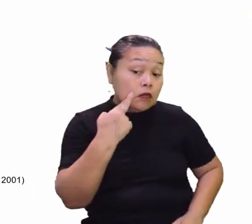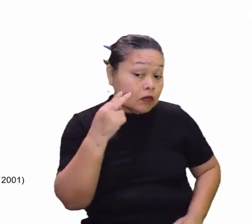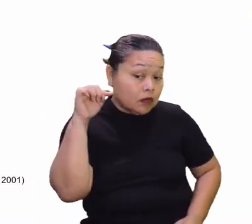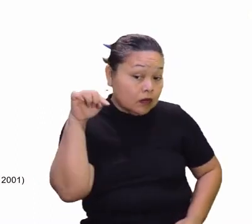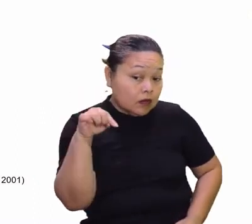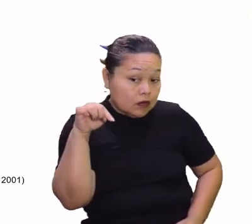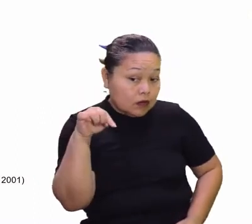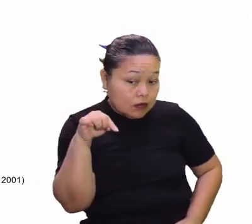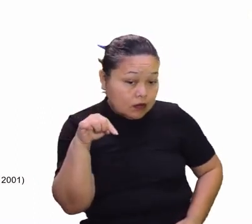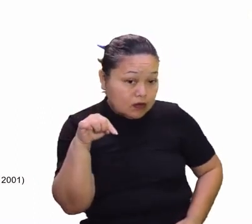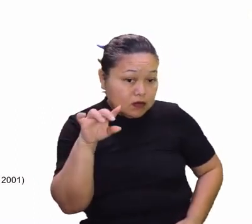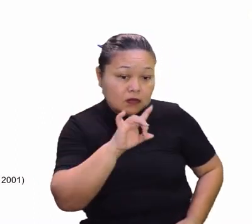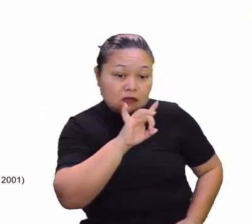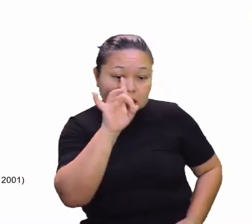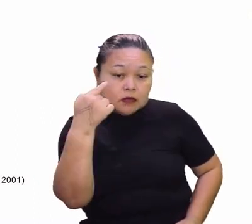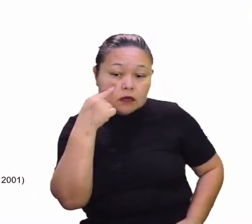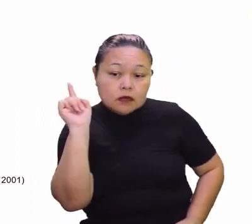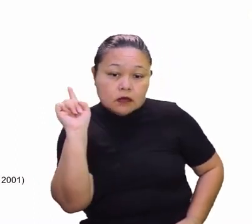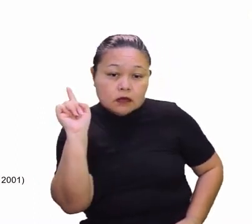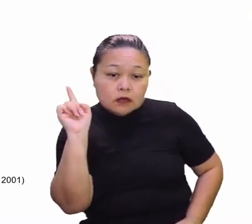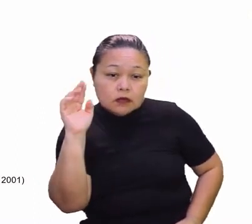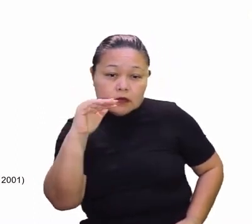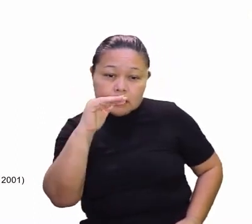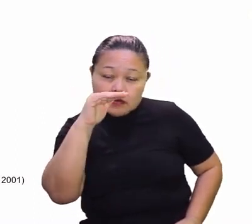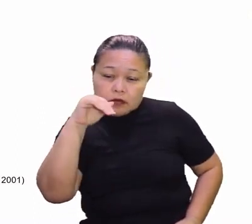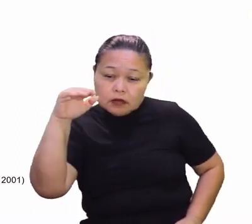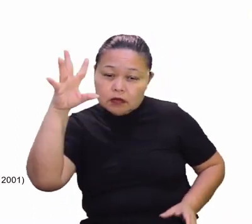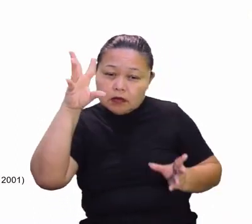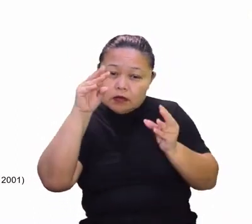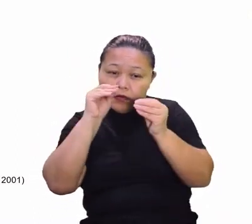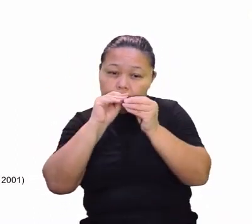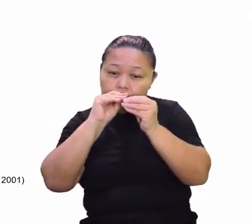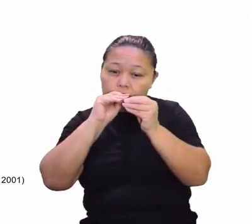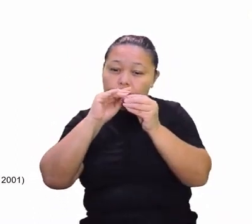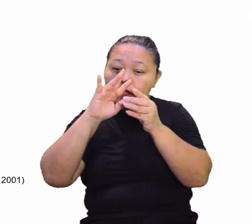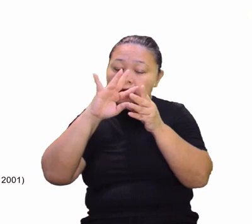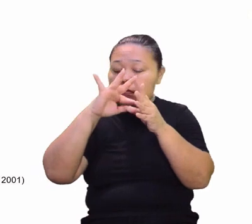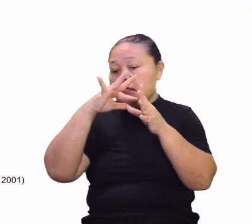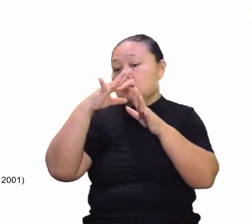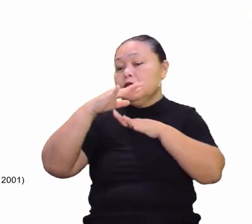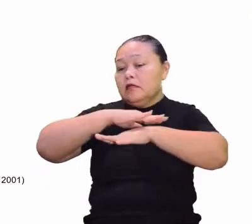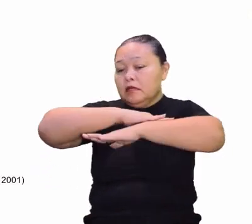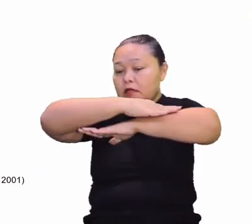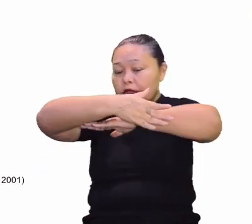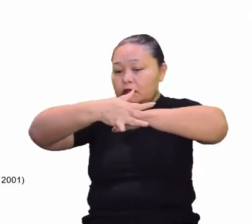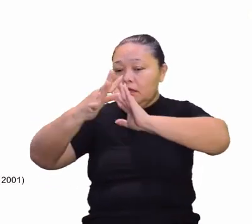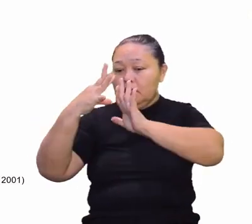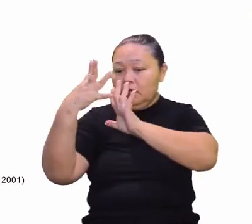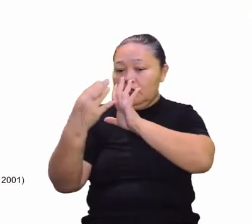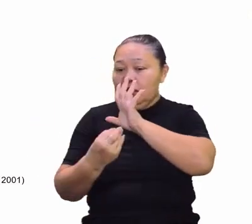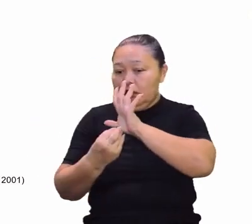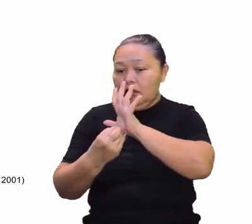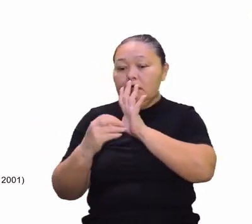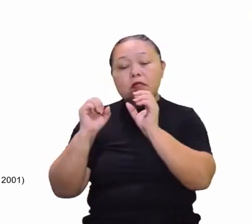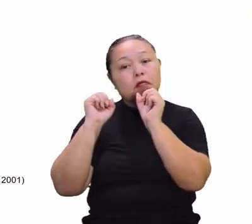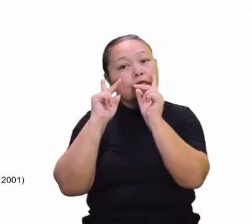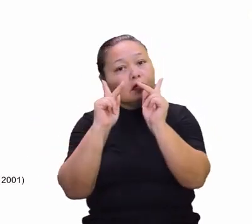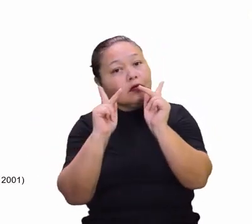em Rondônia, olha só, só essa parte aqui faz parte da planície amazônica. Muito bem.